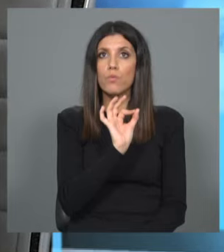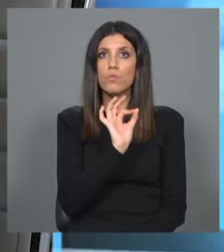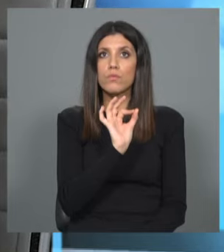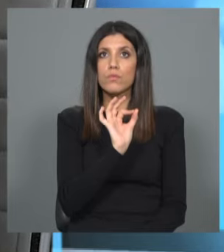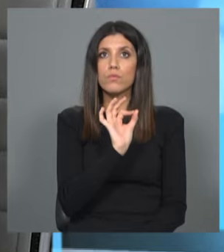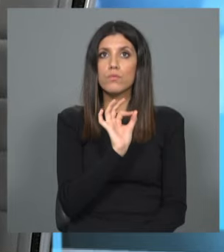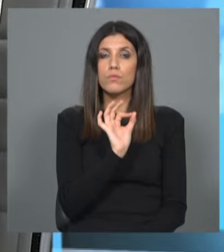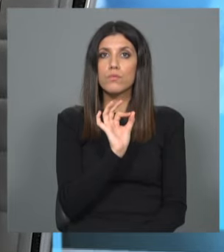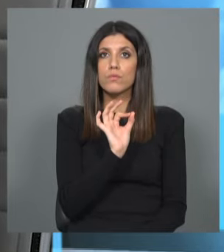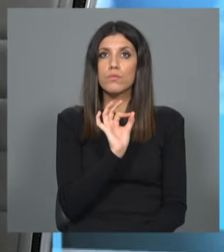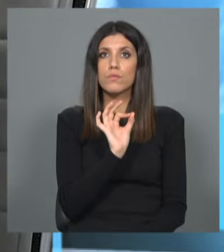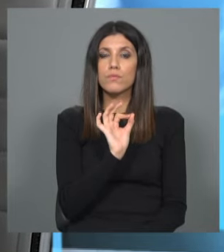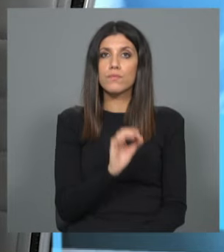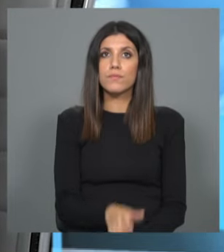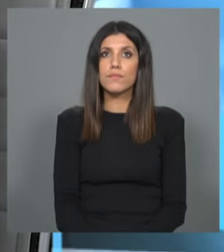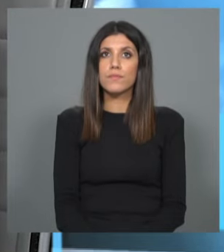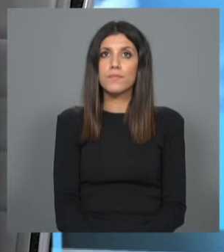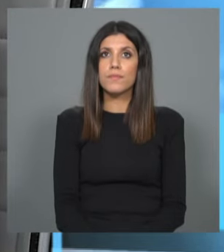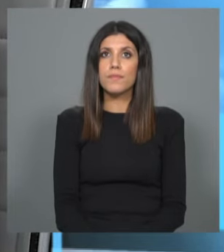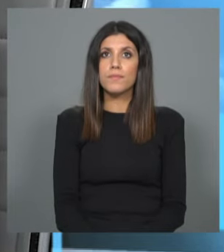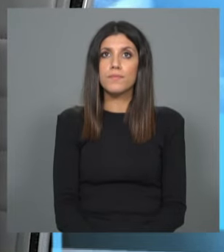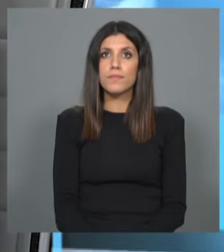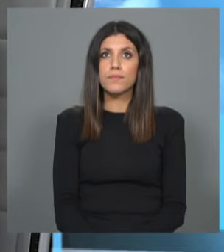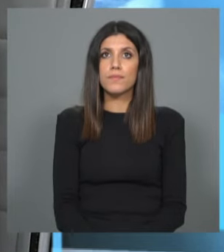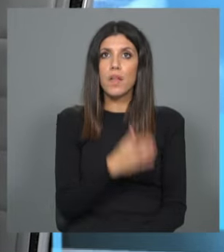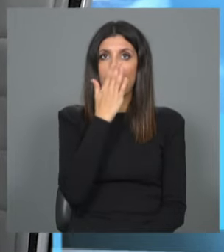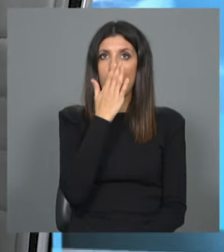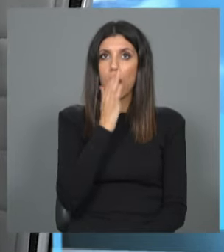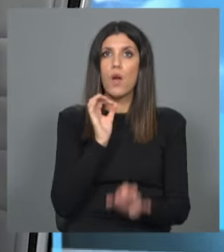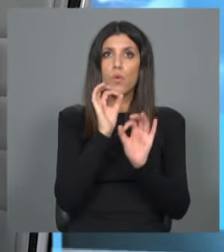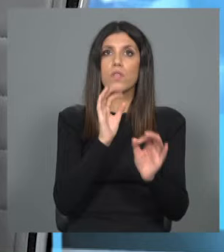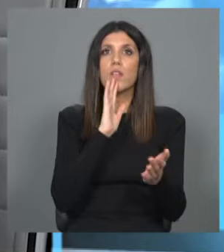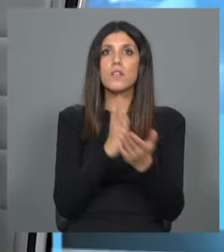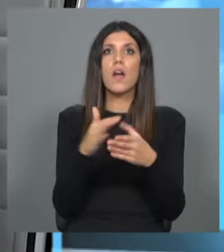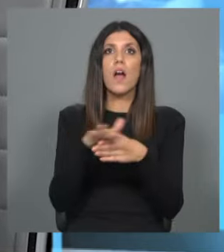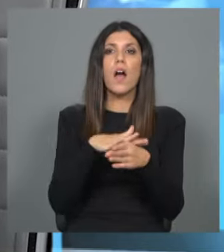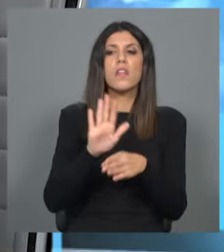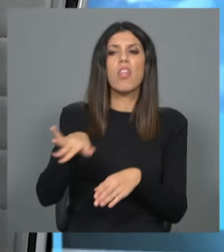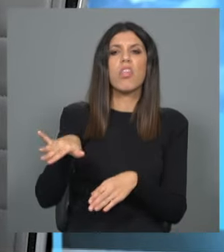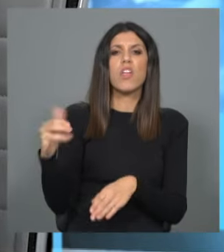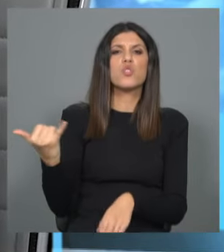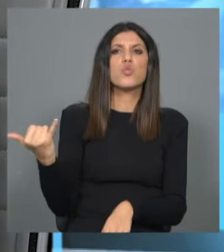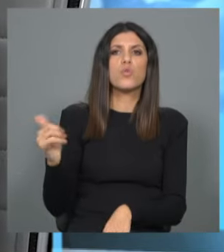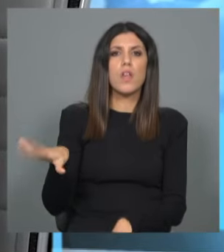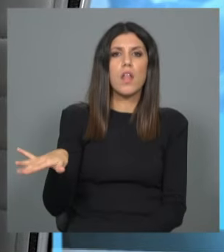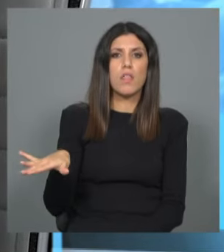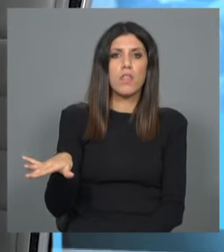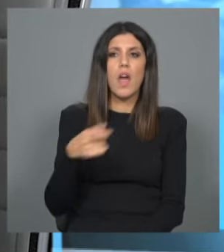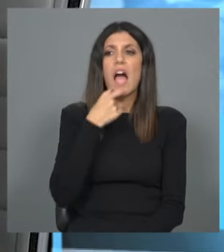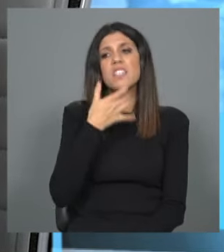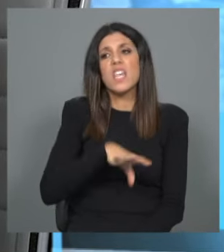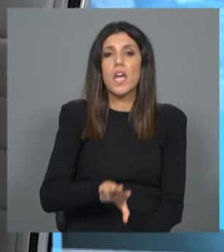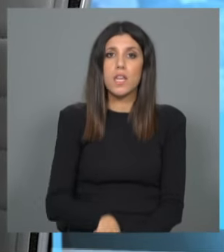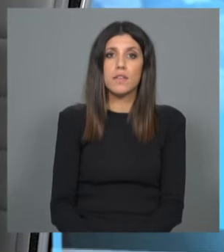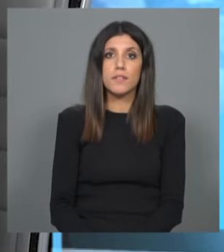opção, desta maneira, é como se estivéssemos a remeter os cuidados paliativos como uma área secundária, uma coisa secundária. Temos